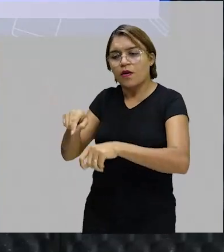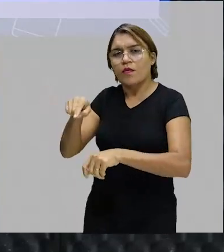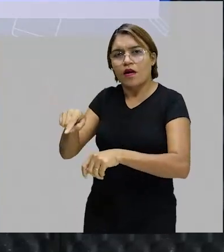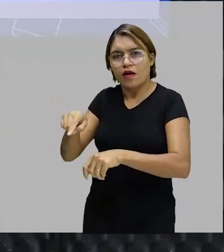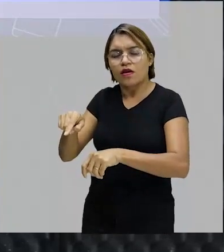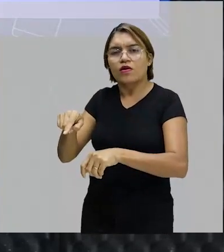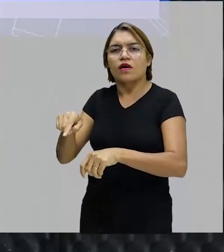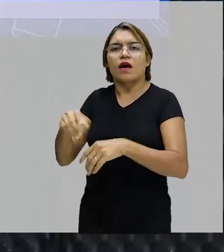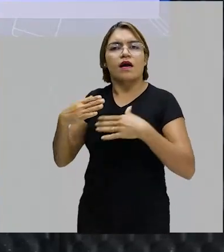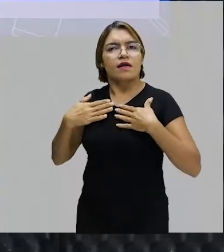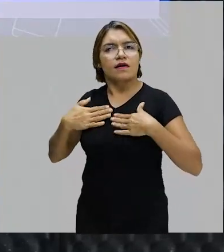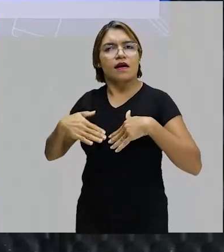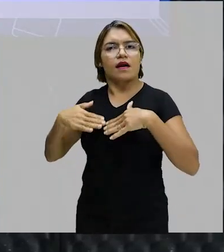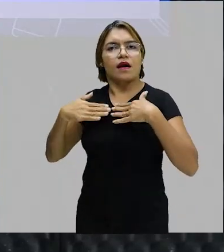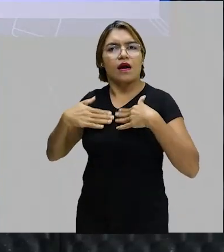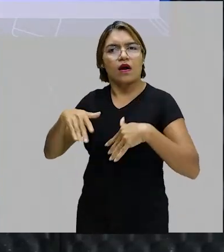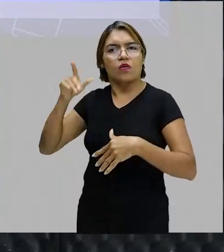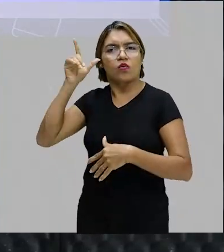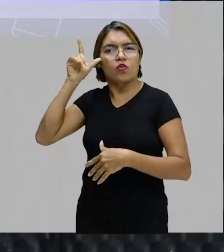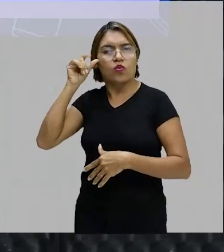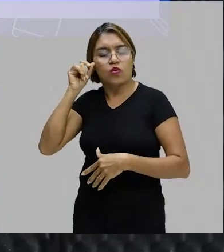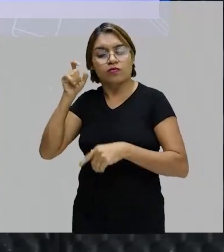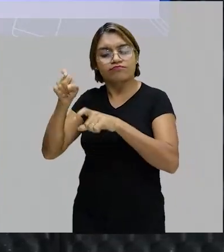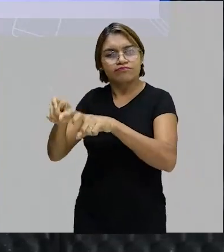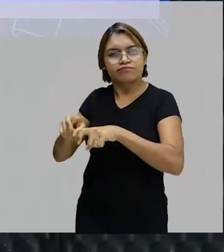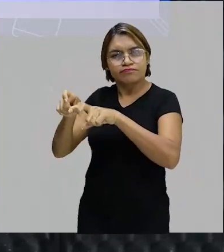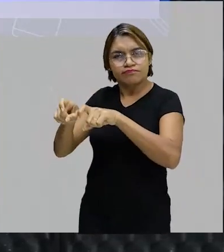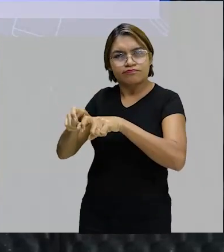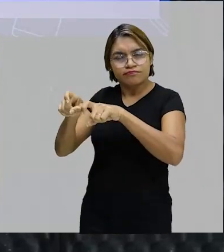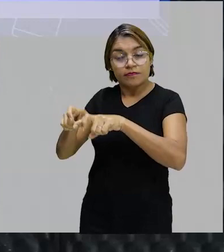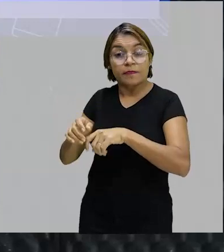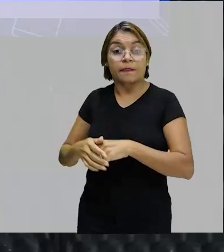como no caso do campo, o equilíbrio do outro,